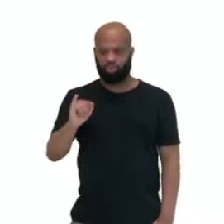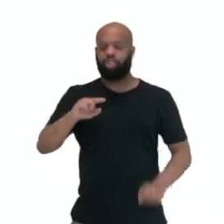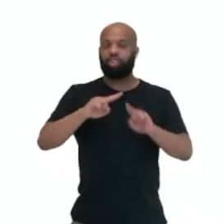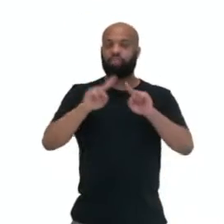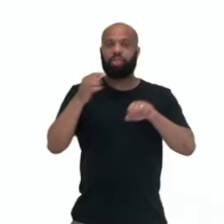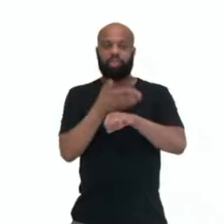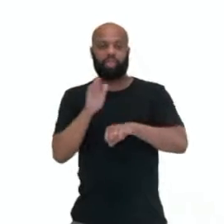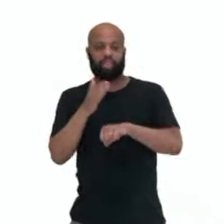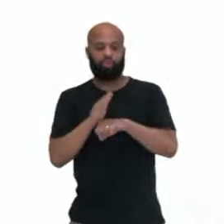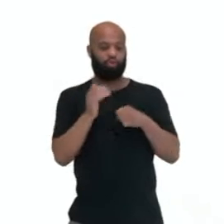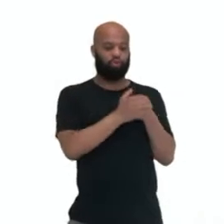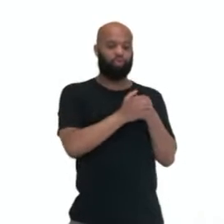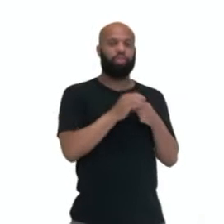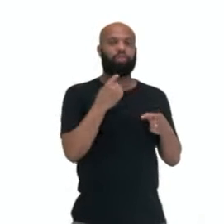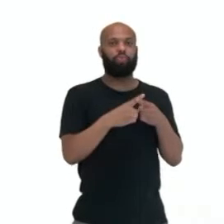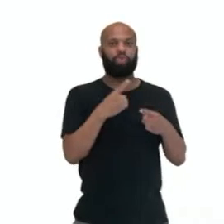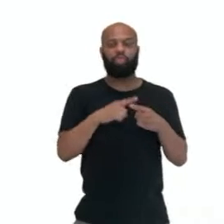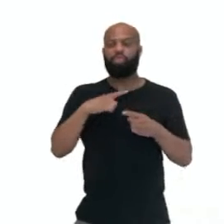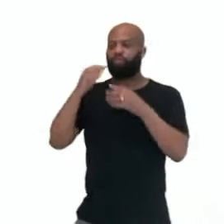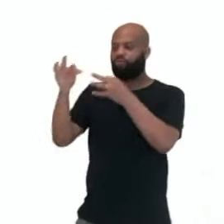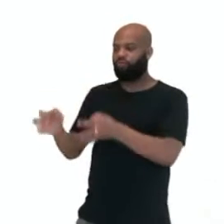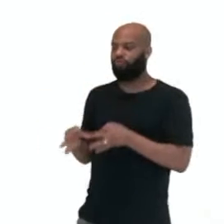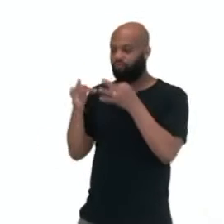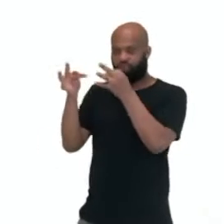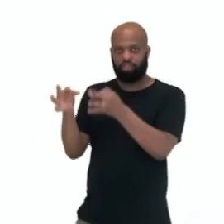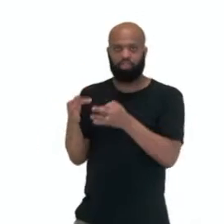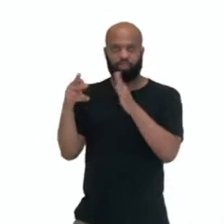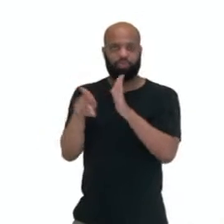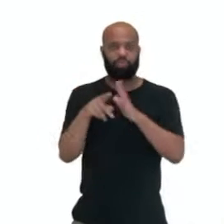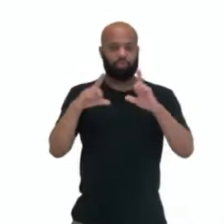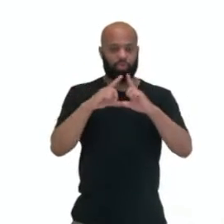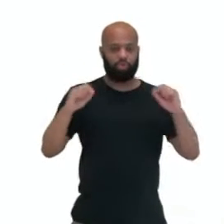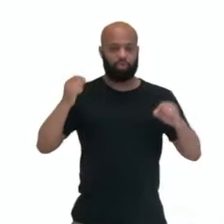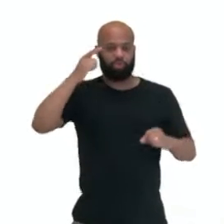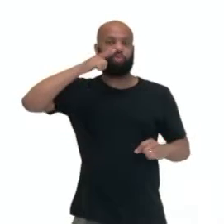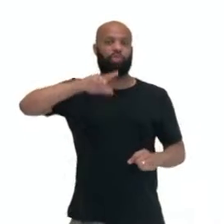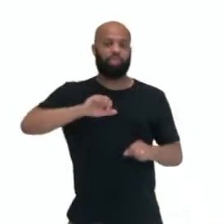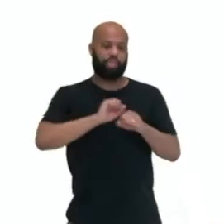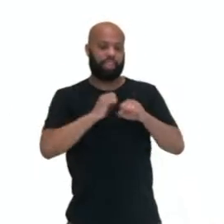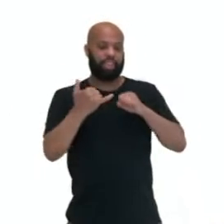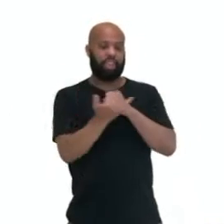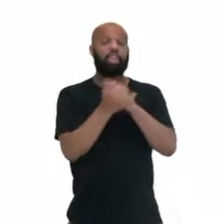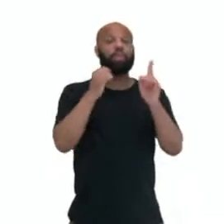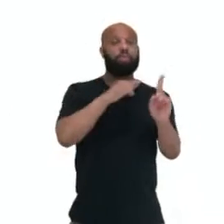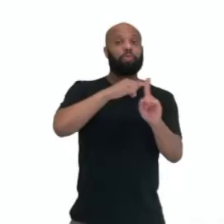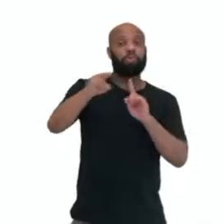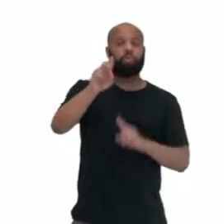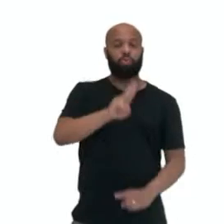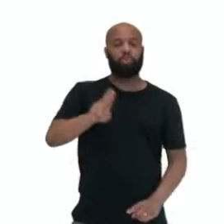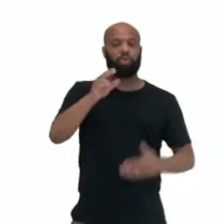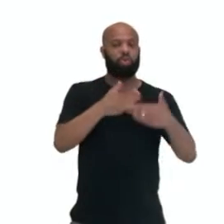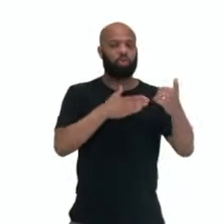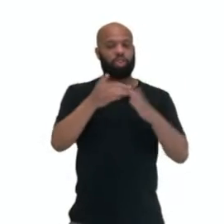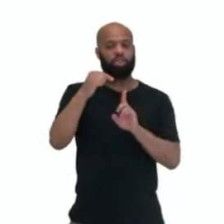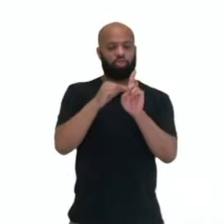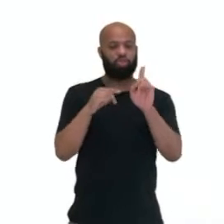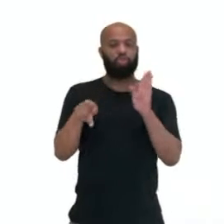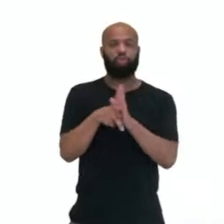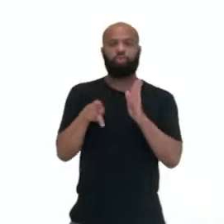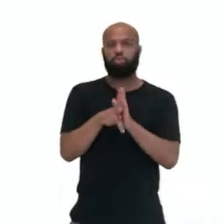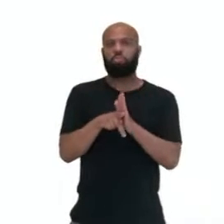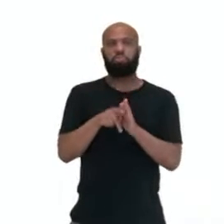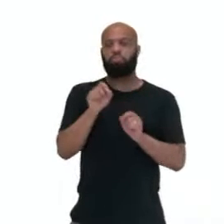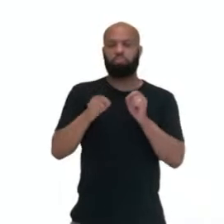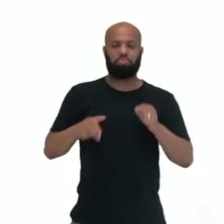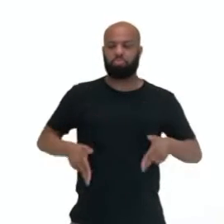segredo. Os senhores feudais japoneses que conquistaram a ilha tinham proibido os habitantes de utilizarem qualquer tipo de armas. Então, assim,